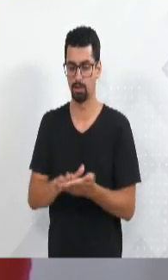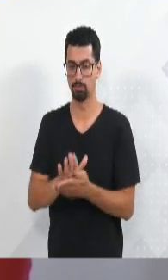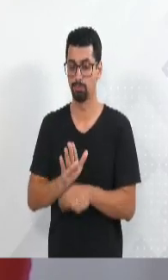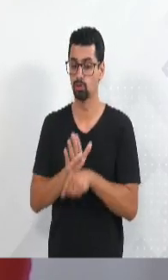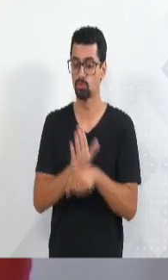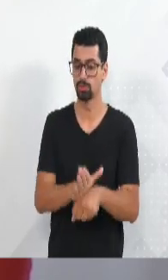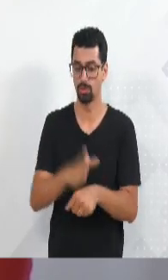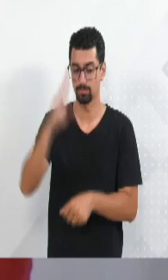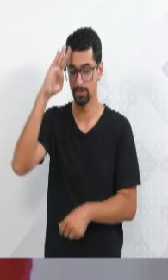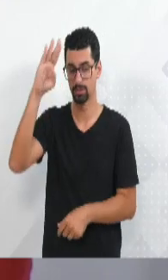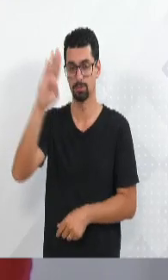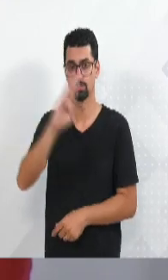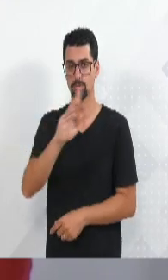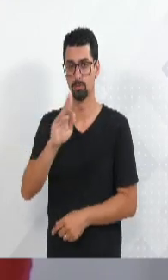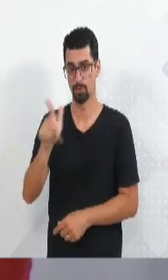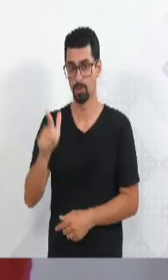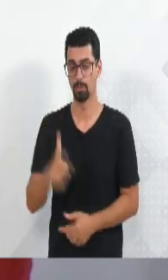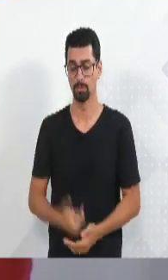brasileiro